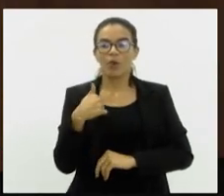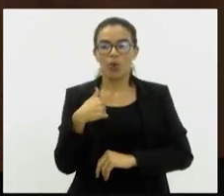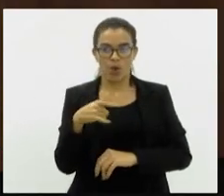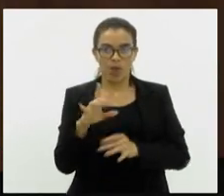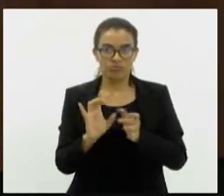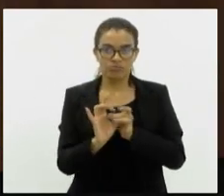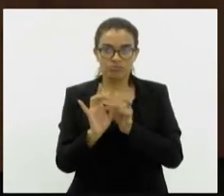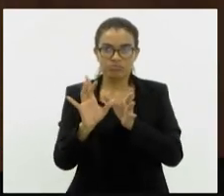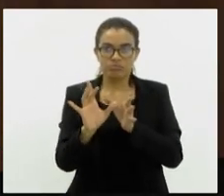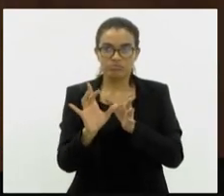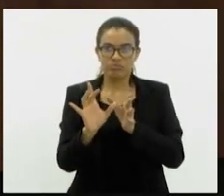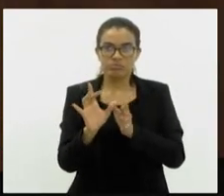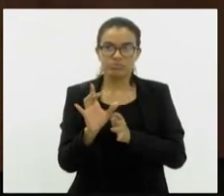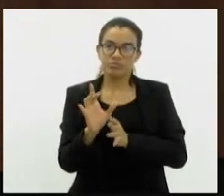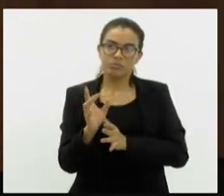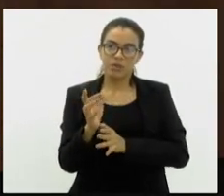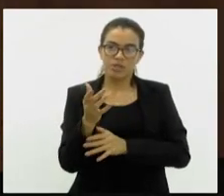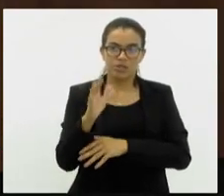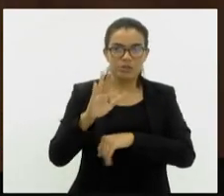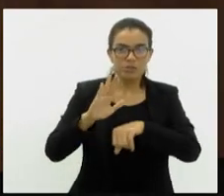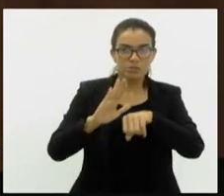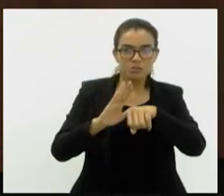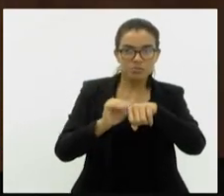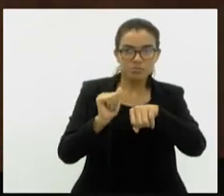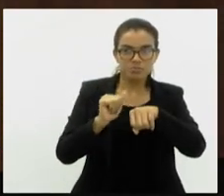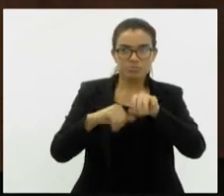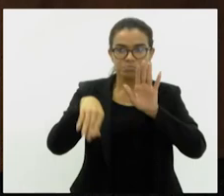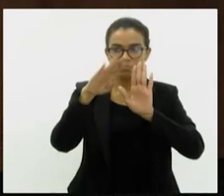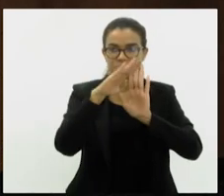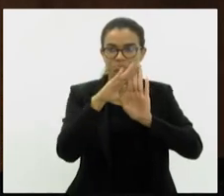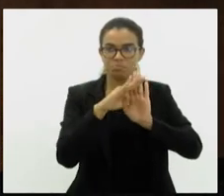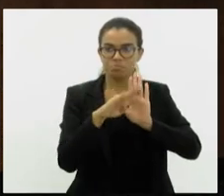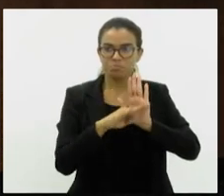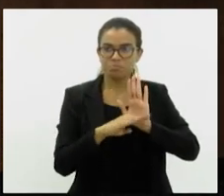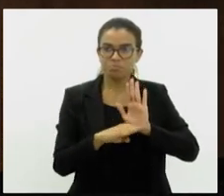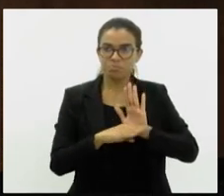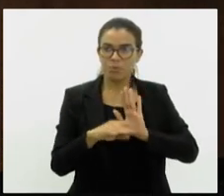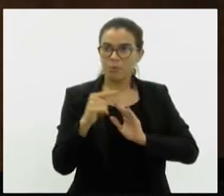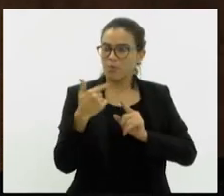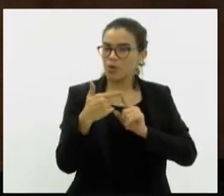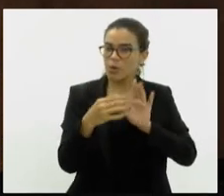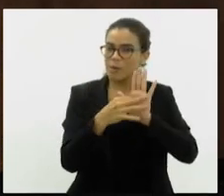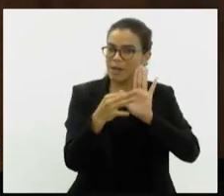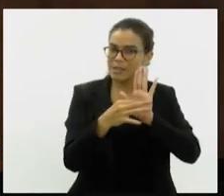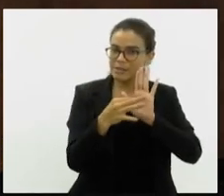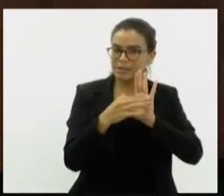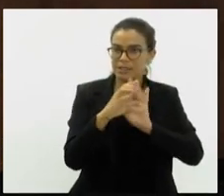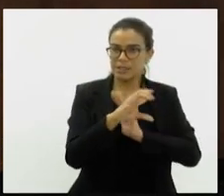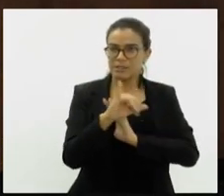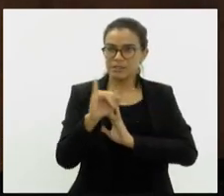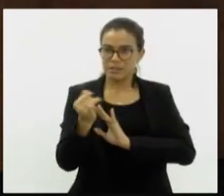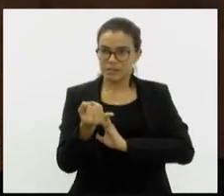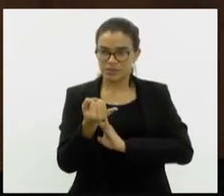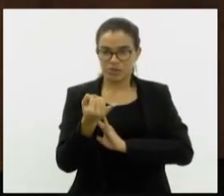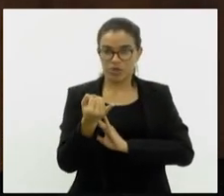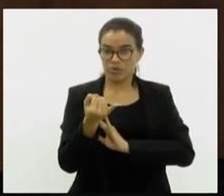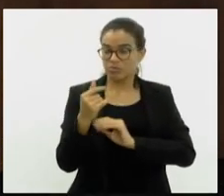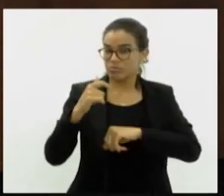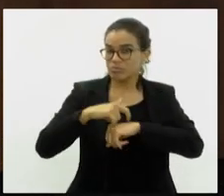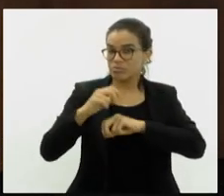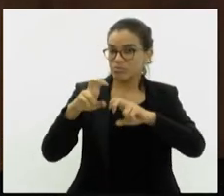autorização, eu queria que vossa excelência chamasse o feito à ordem, porque o parecer da CCJ emitido em sessão, ele